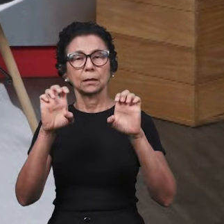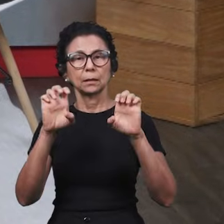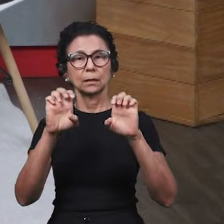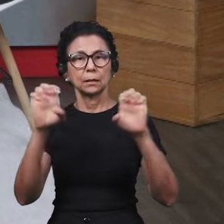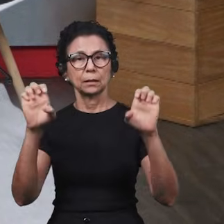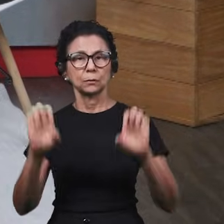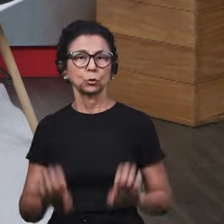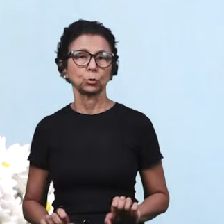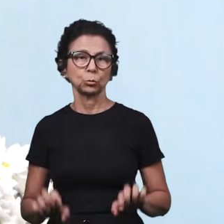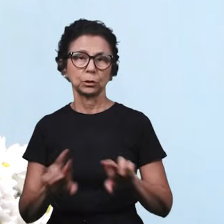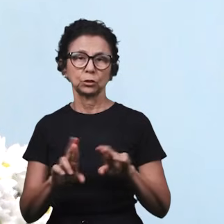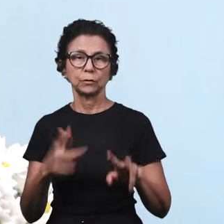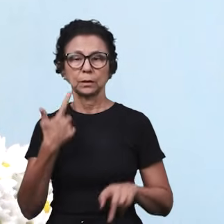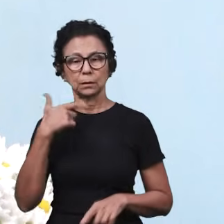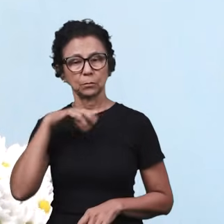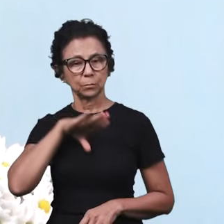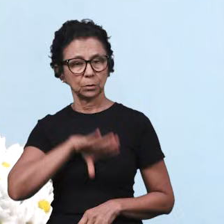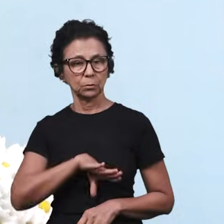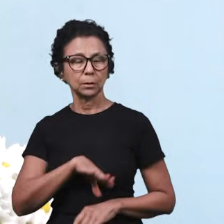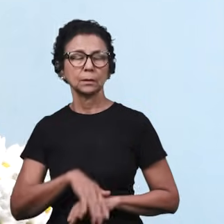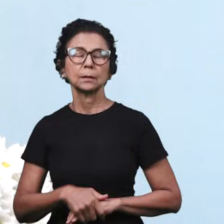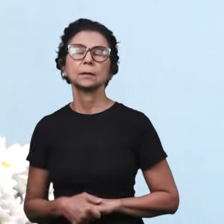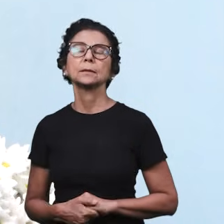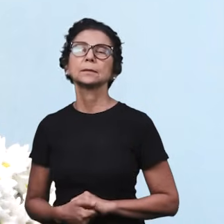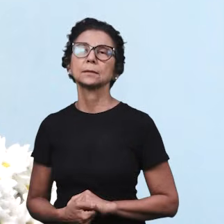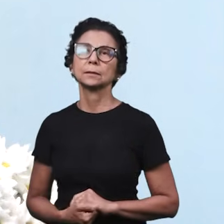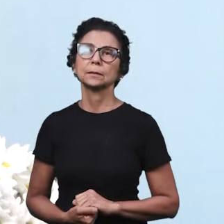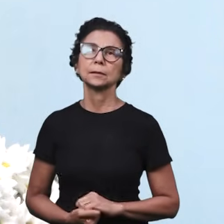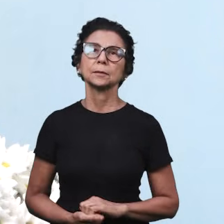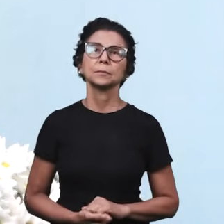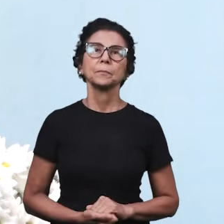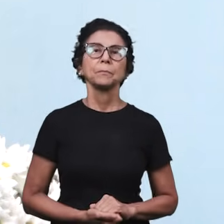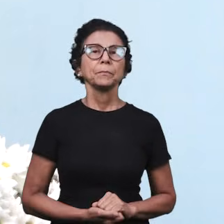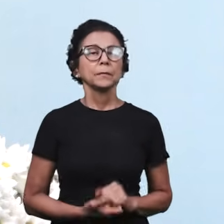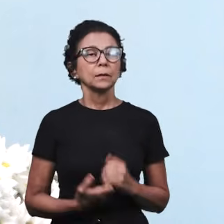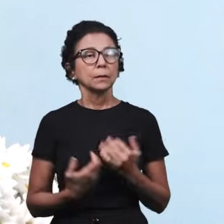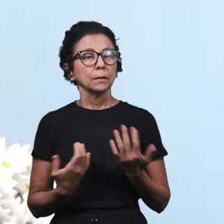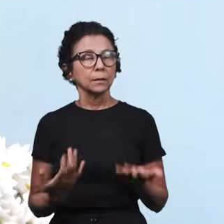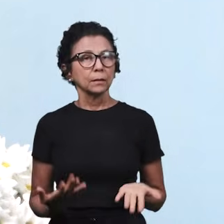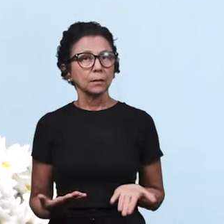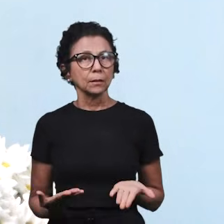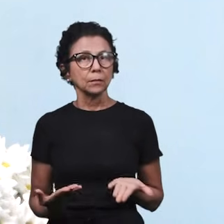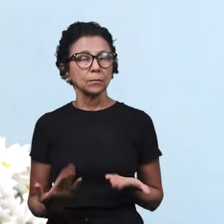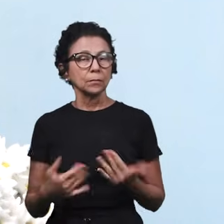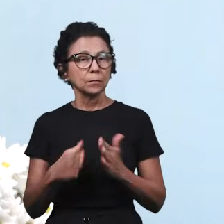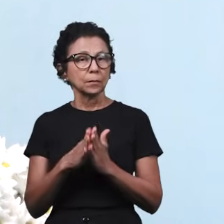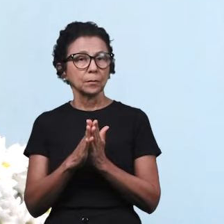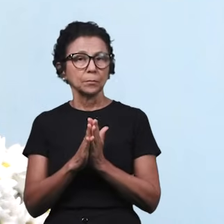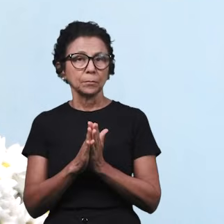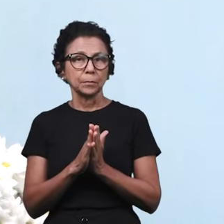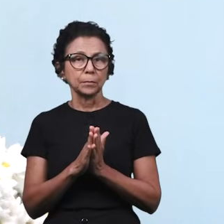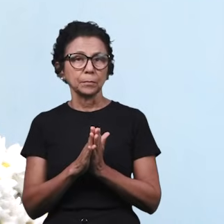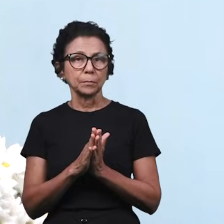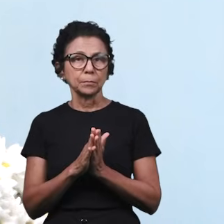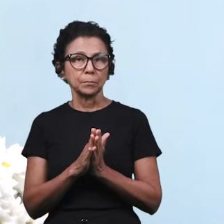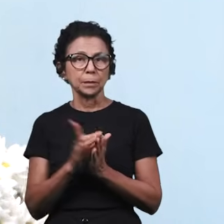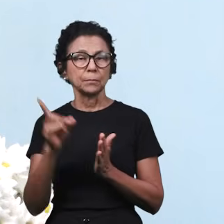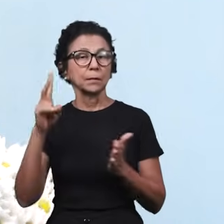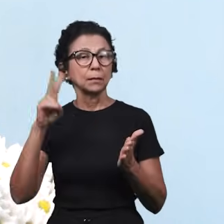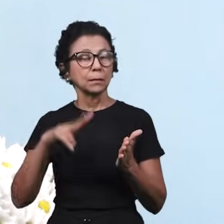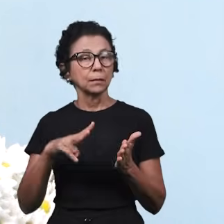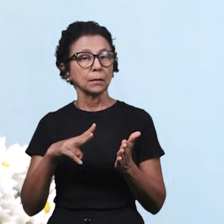que é viver a obra, né, se envolver e ler a palavra do Senhor. A gente sempre